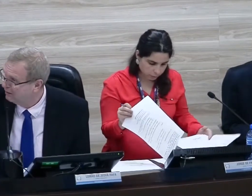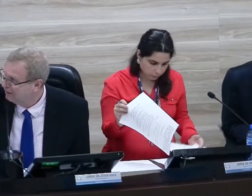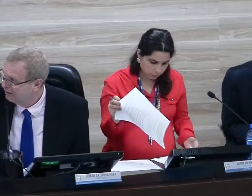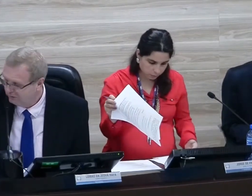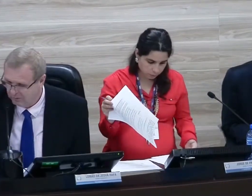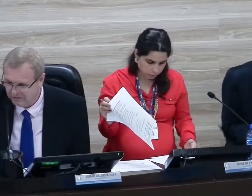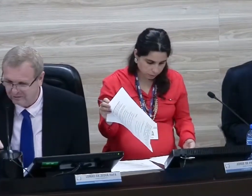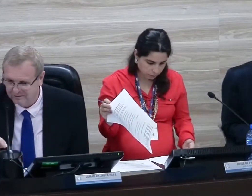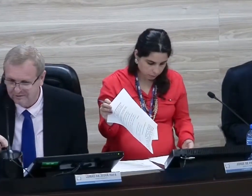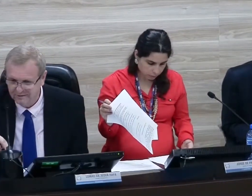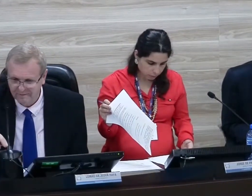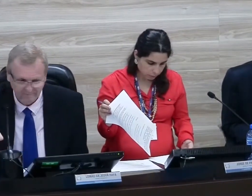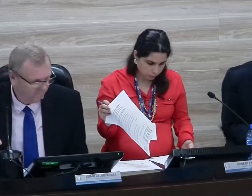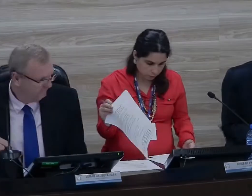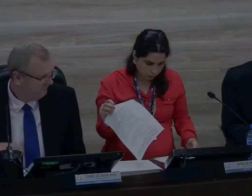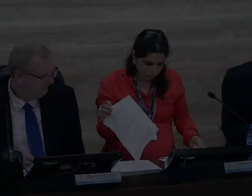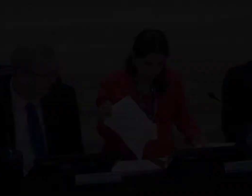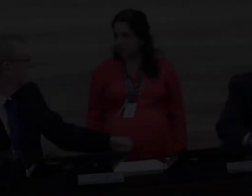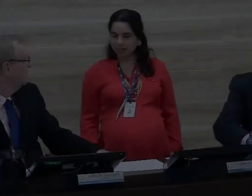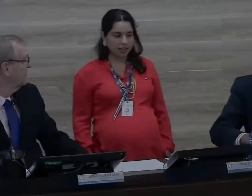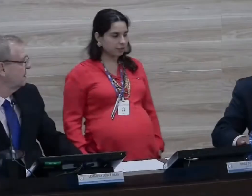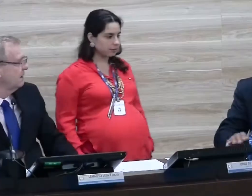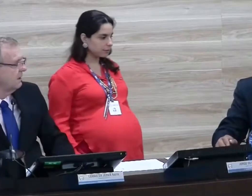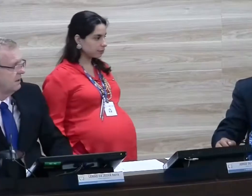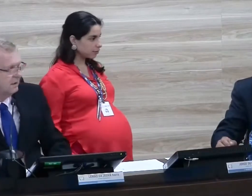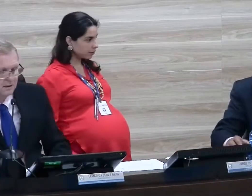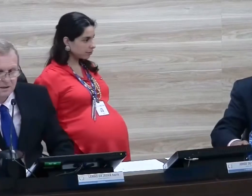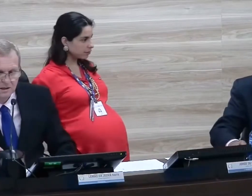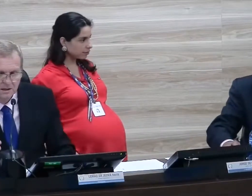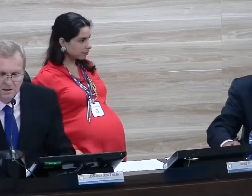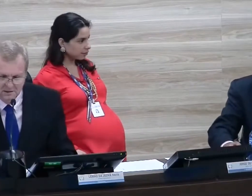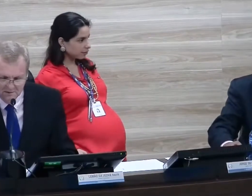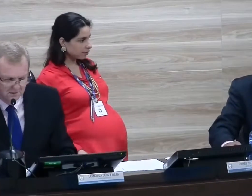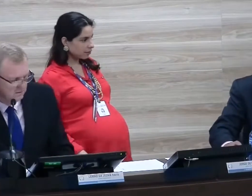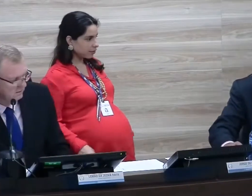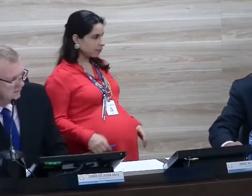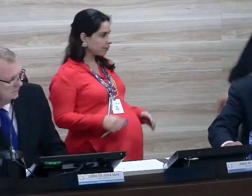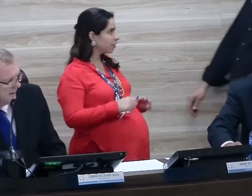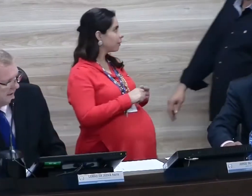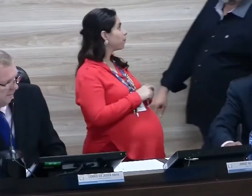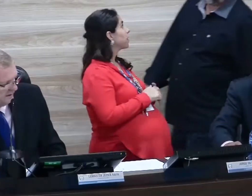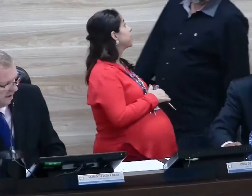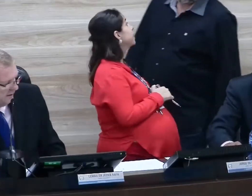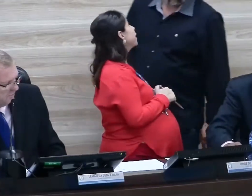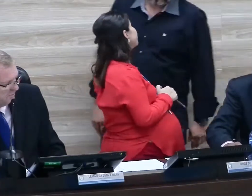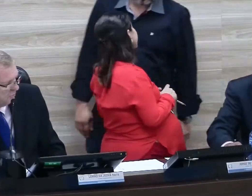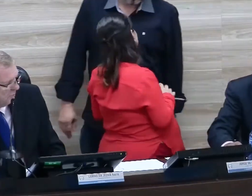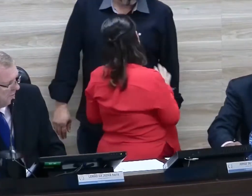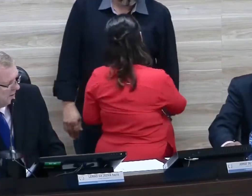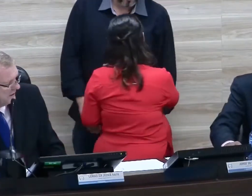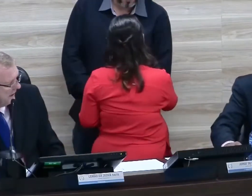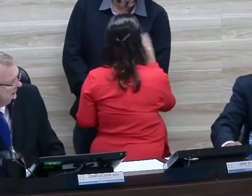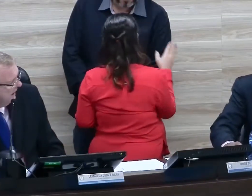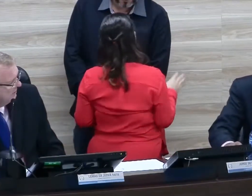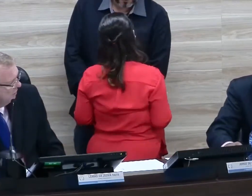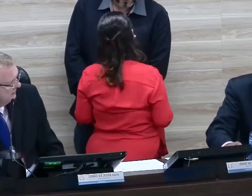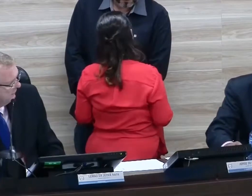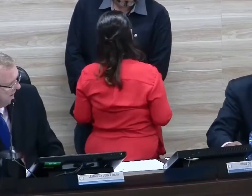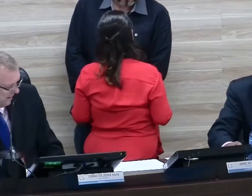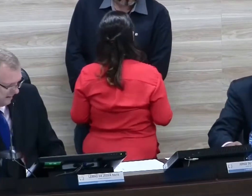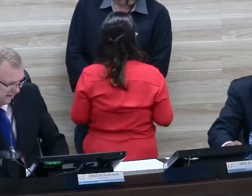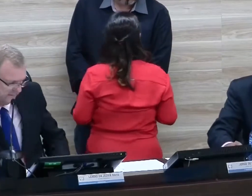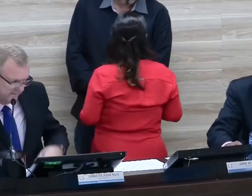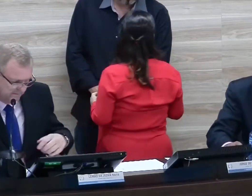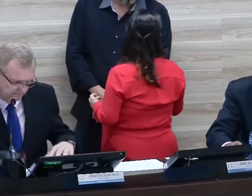por 1 minuto. Existe matéria para ser lida, senhor presidente. Matéria para ser lida com o primeiro secretário, Jorge